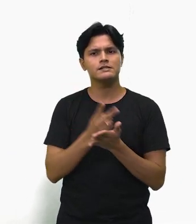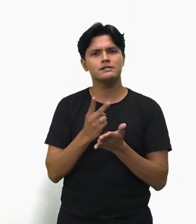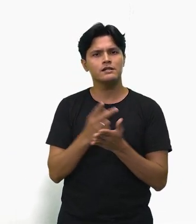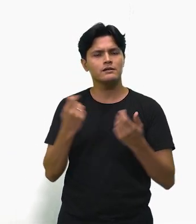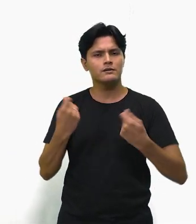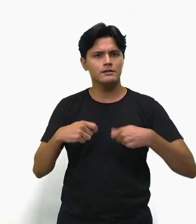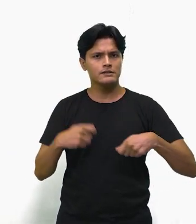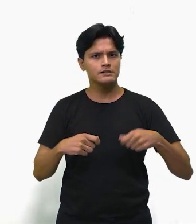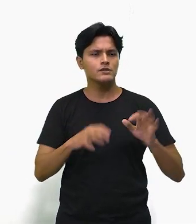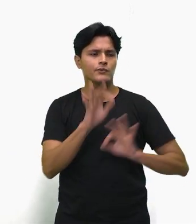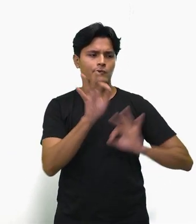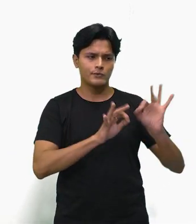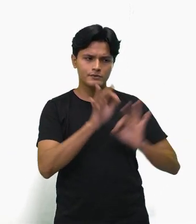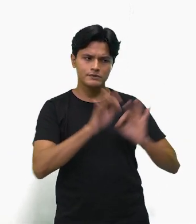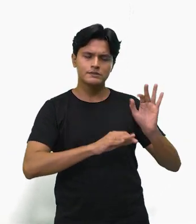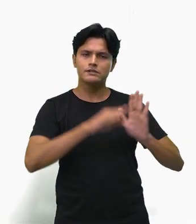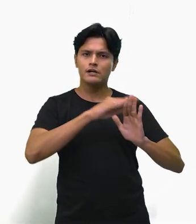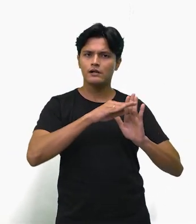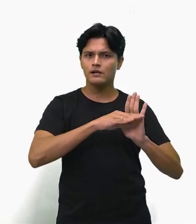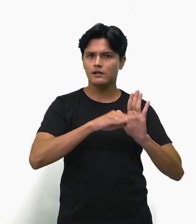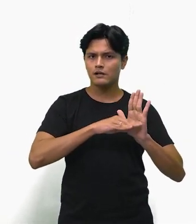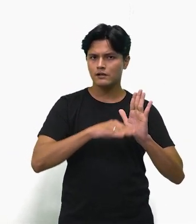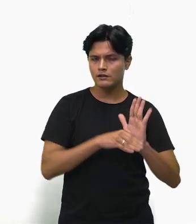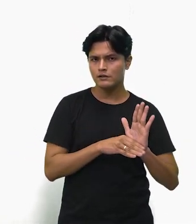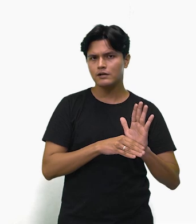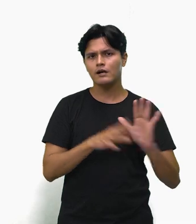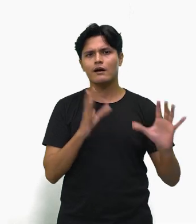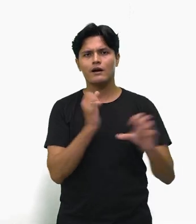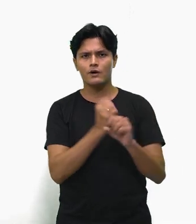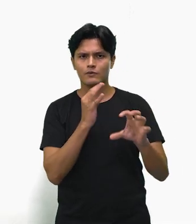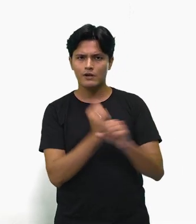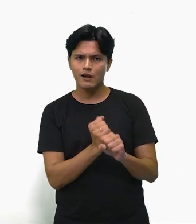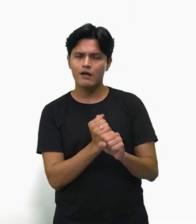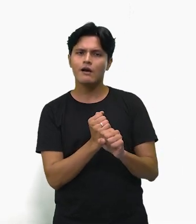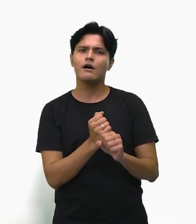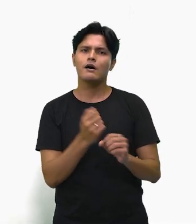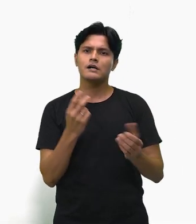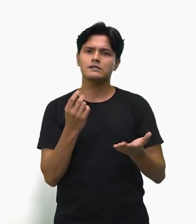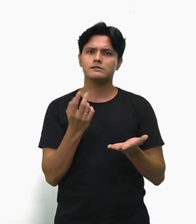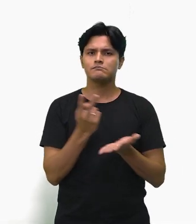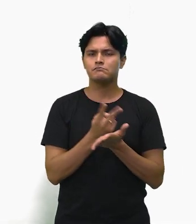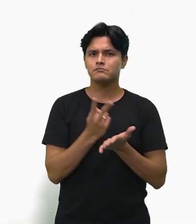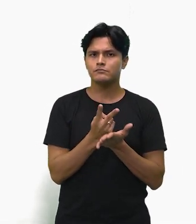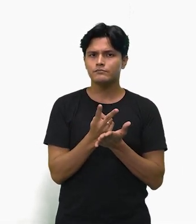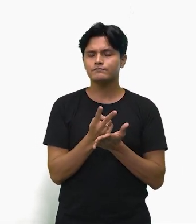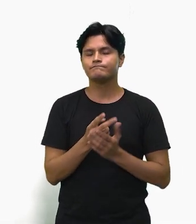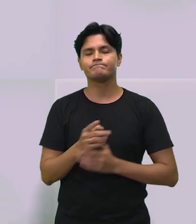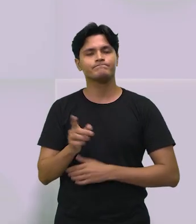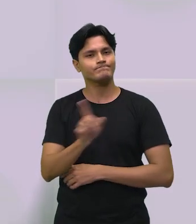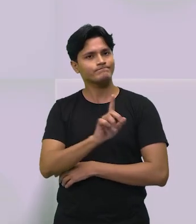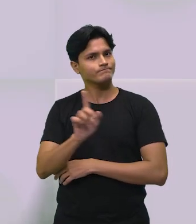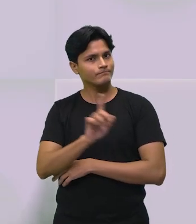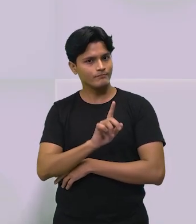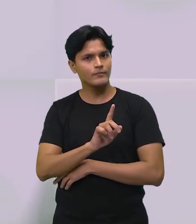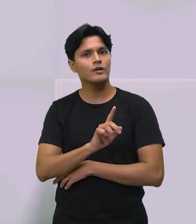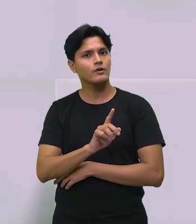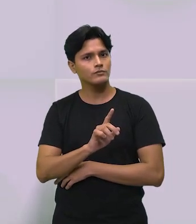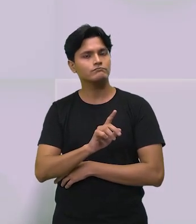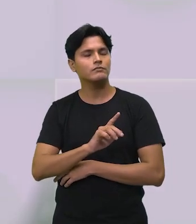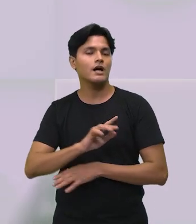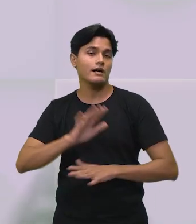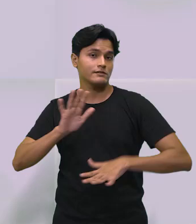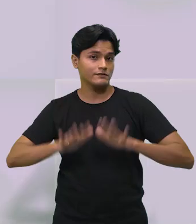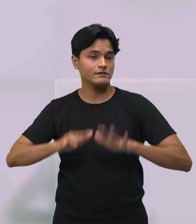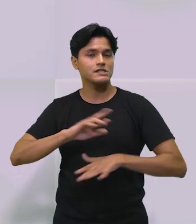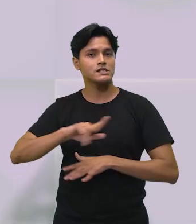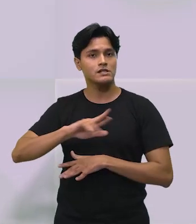fazer essa listagem, eu vou ter que fazer a conta da divisão, eu vou precisar calcular o algoritmo da divisão? Não, nem sempre.